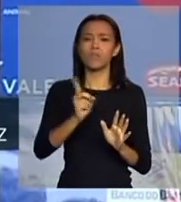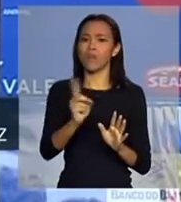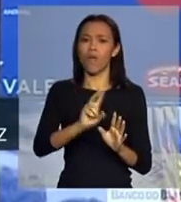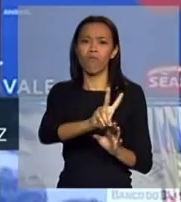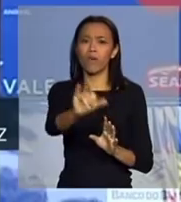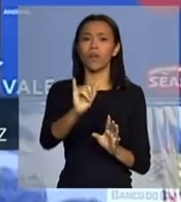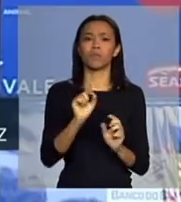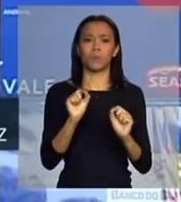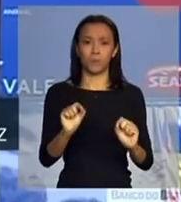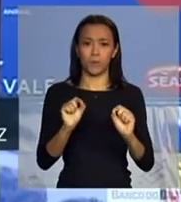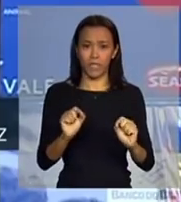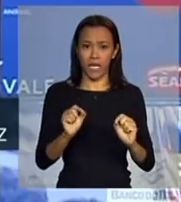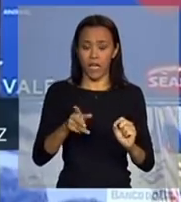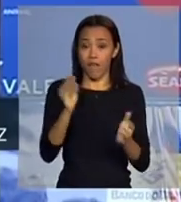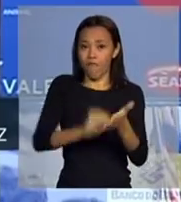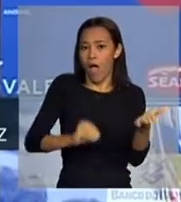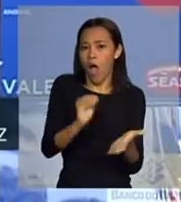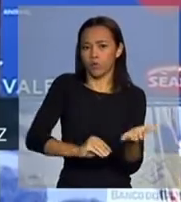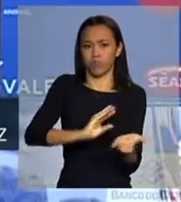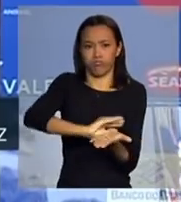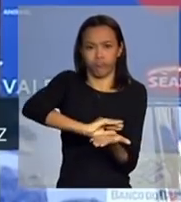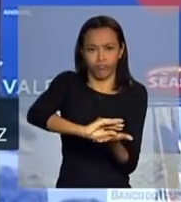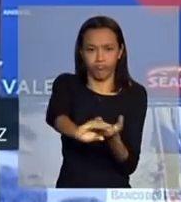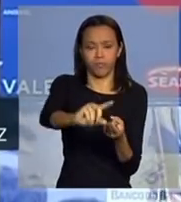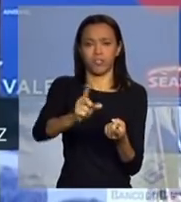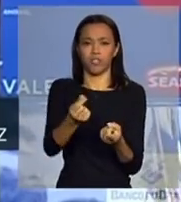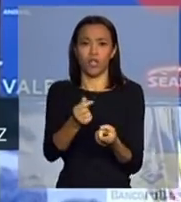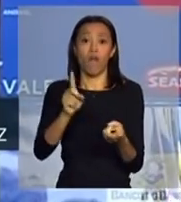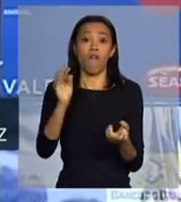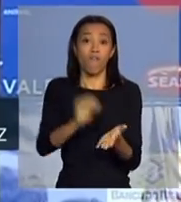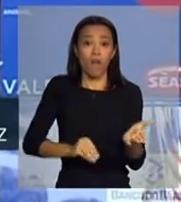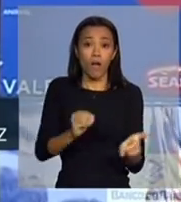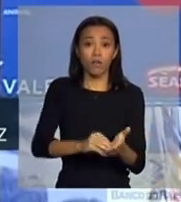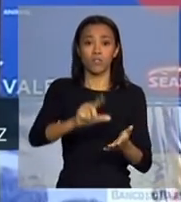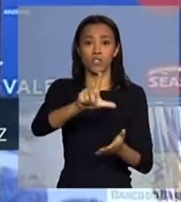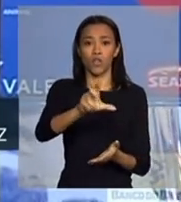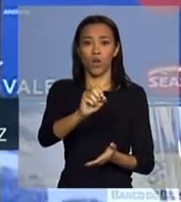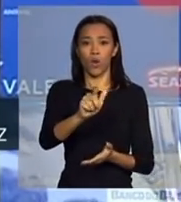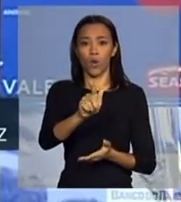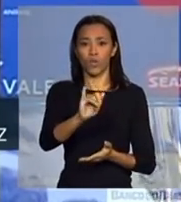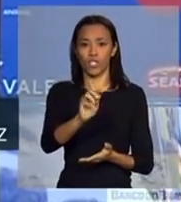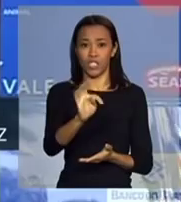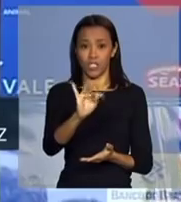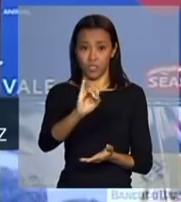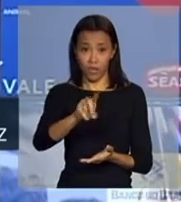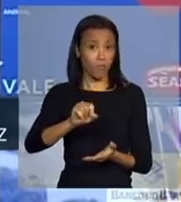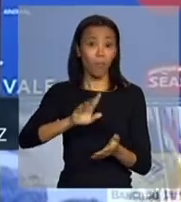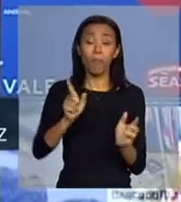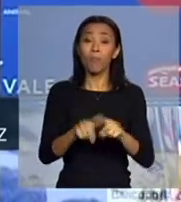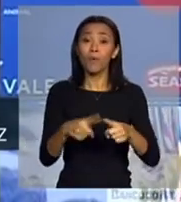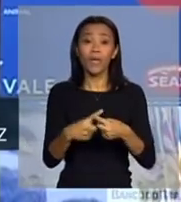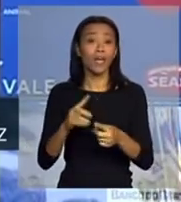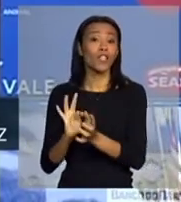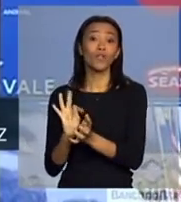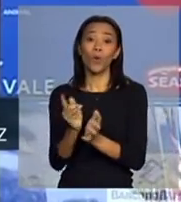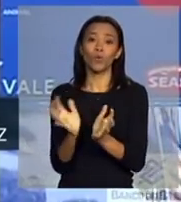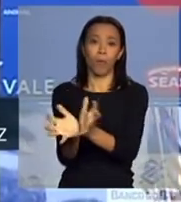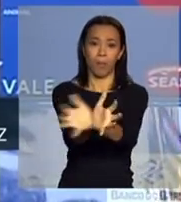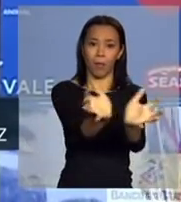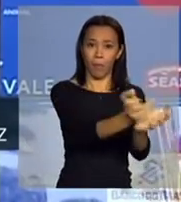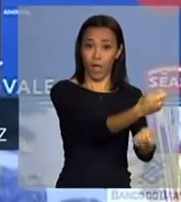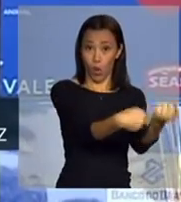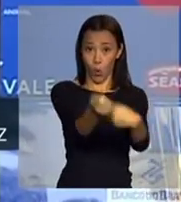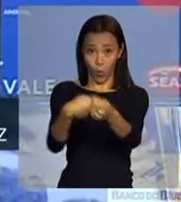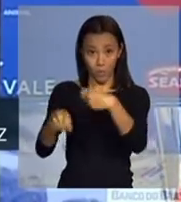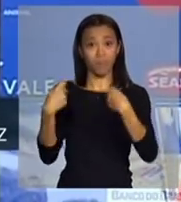sobre a necessidade de investimentos em infraestrutura e logística, porque todos os setores da economia brasileira precisam desses investimentos e têm